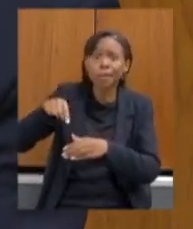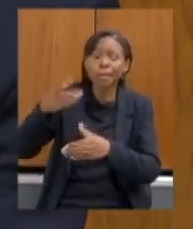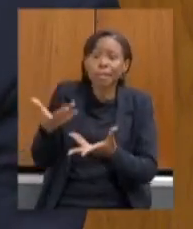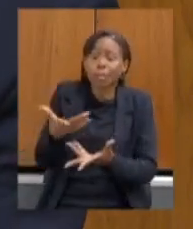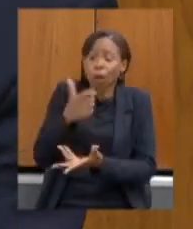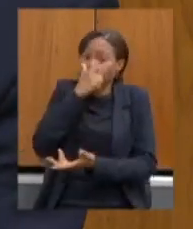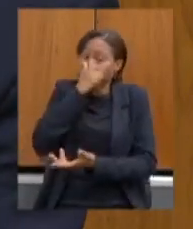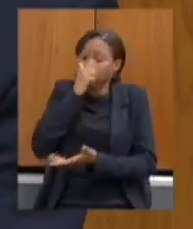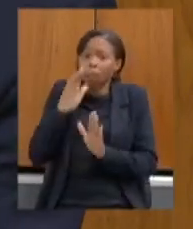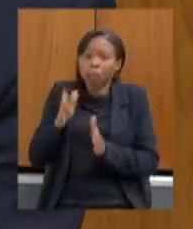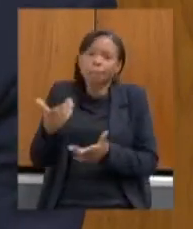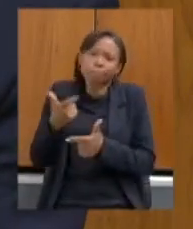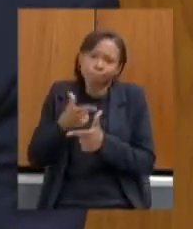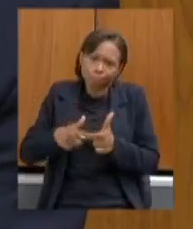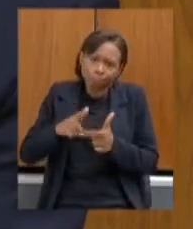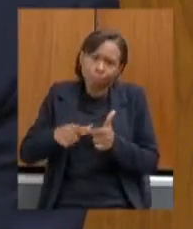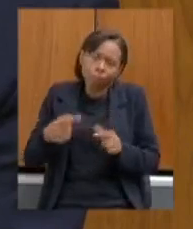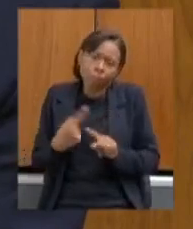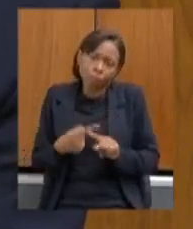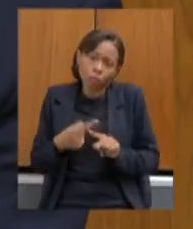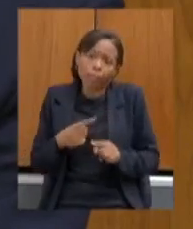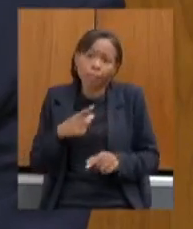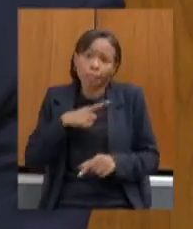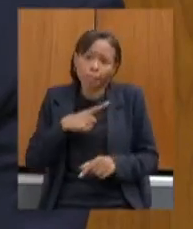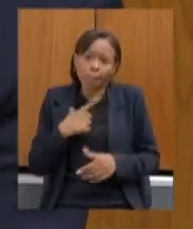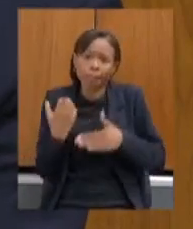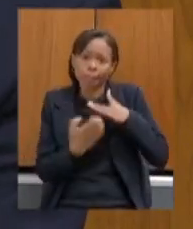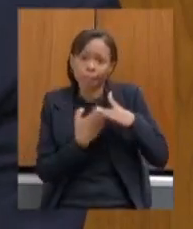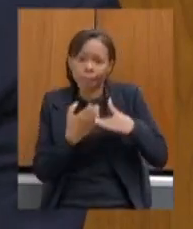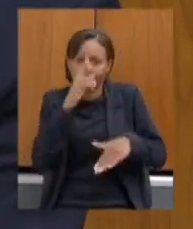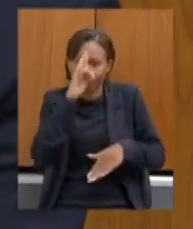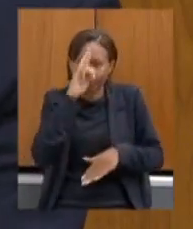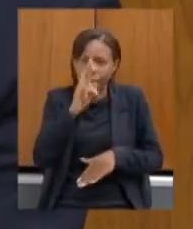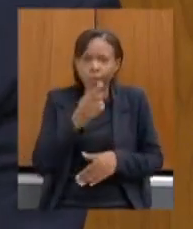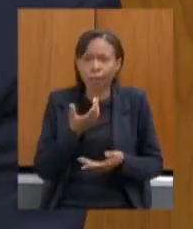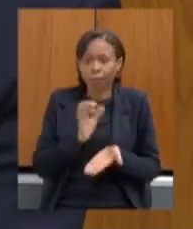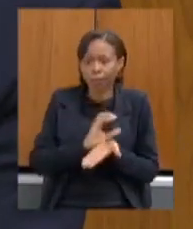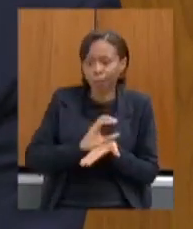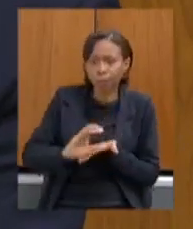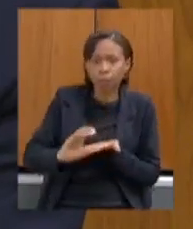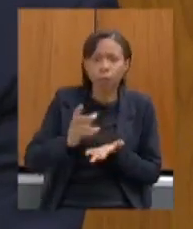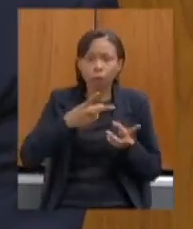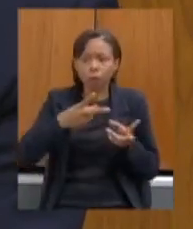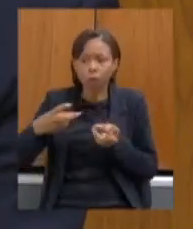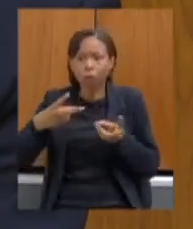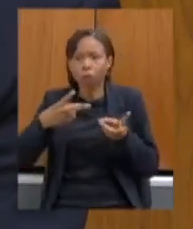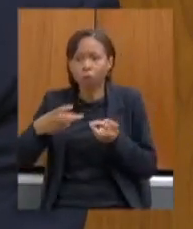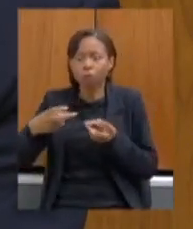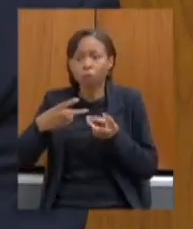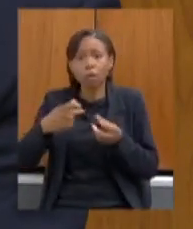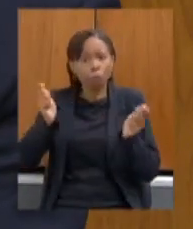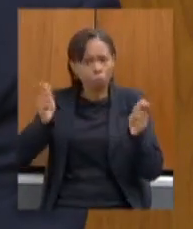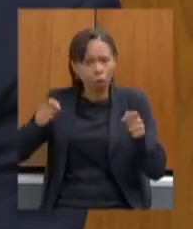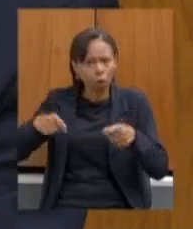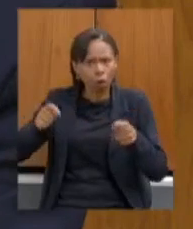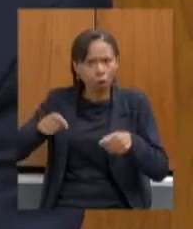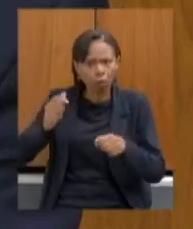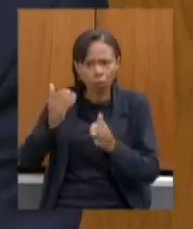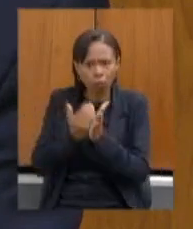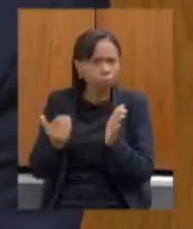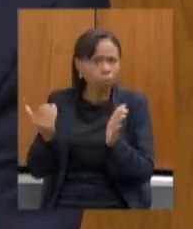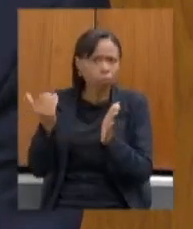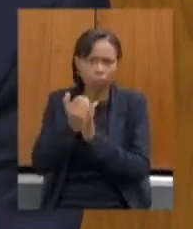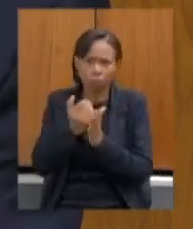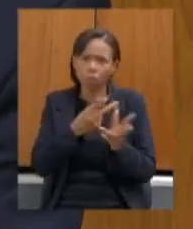porque estão indo empresários, estão indo investidores, e nós temos a condição de receber mais. E,